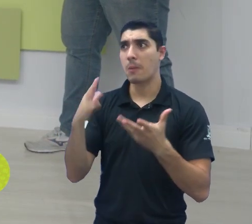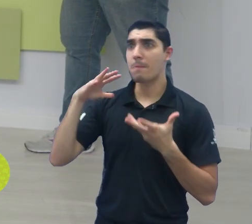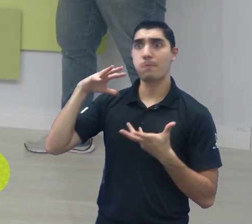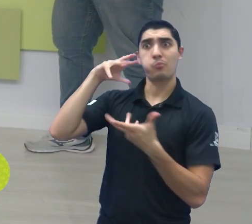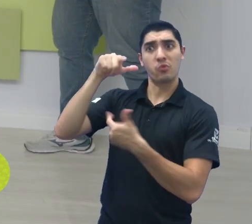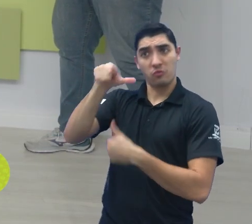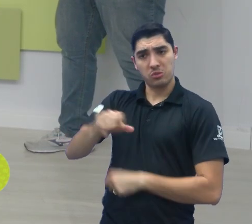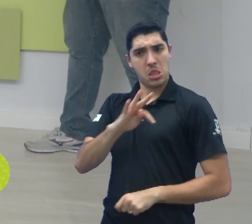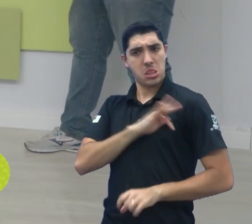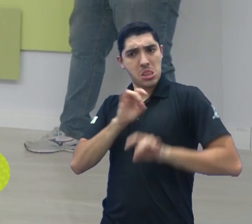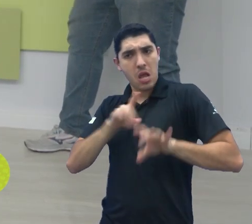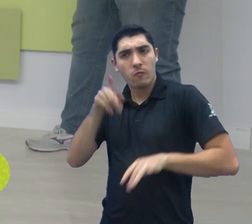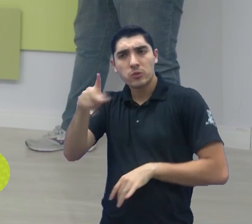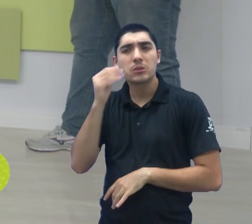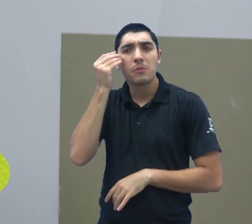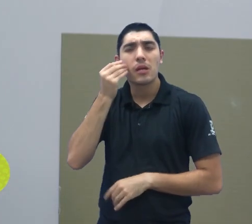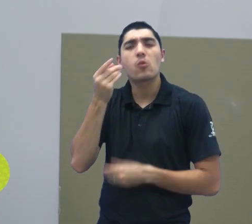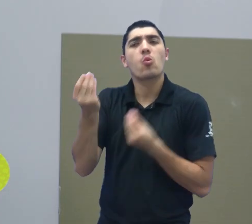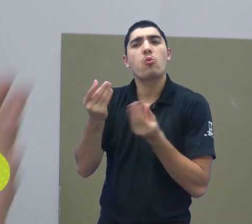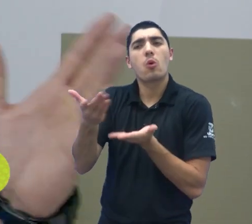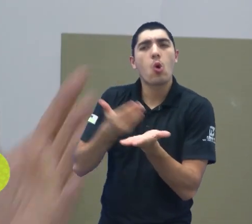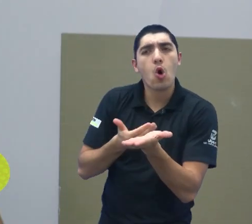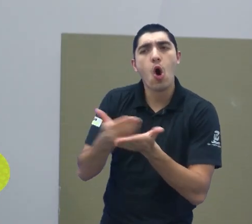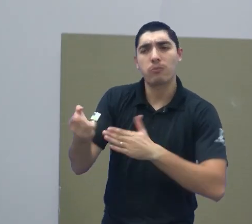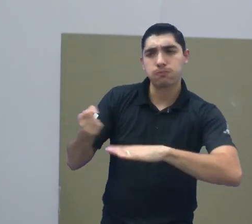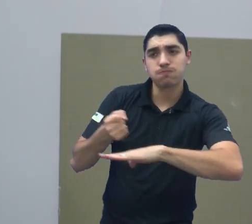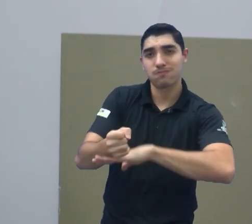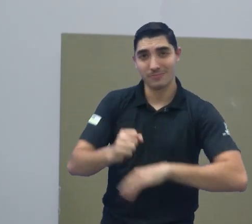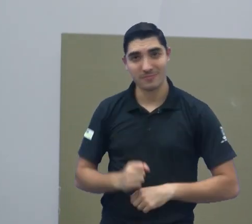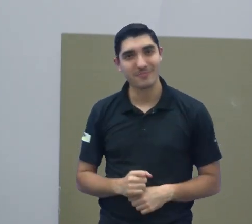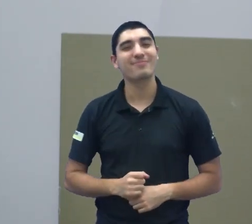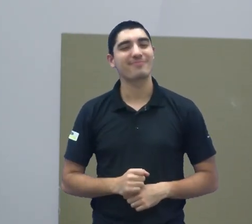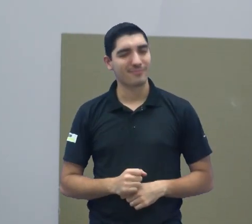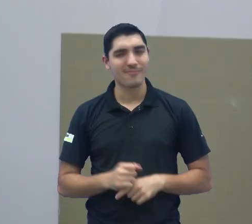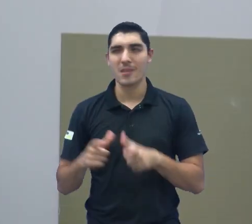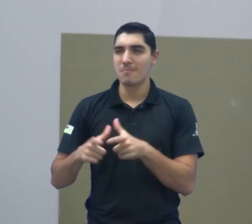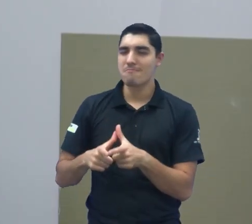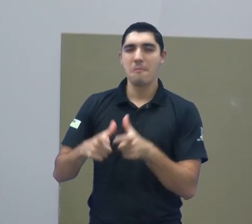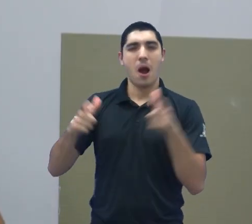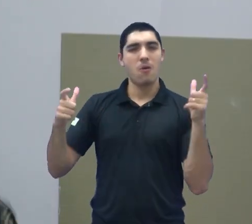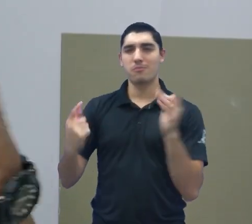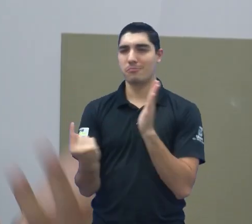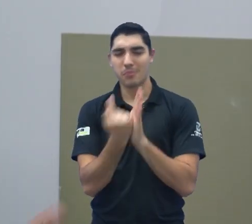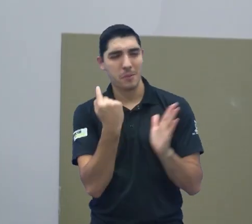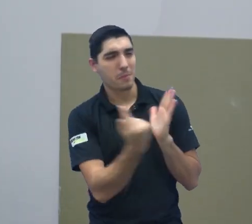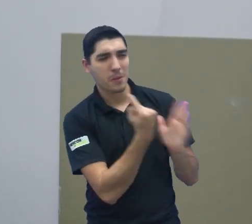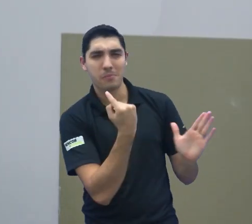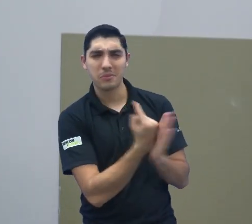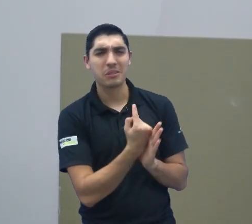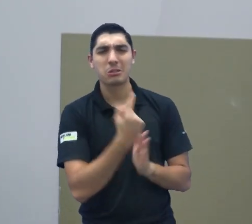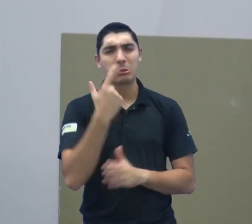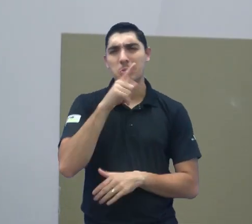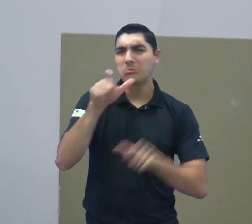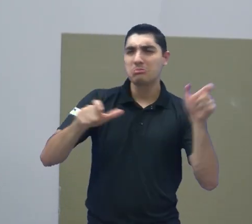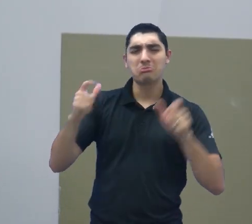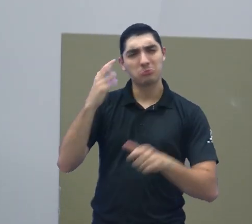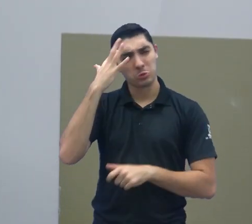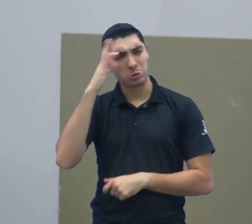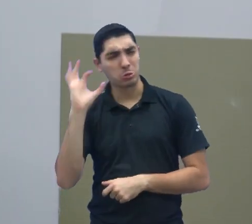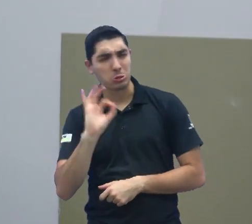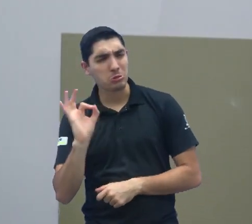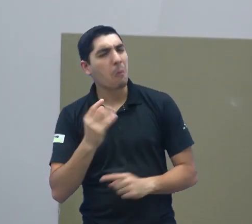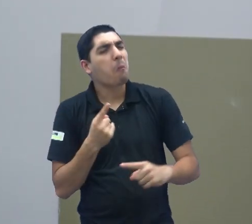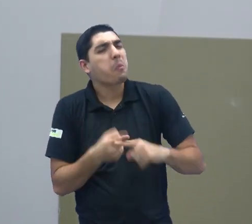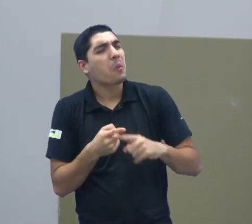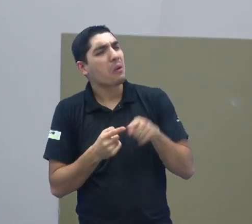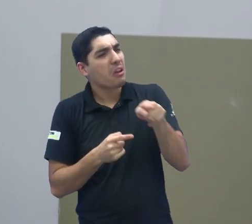história com a bocha paralímpica. É uma pergunta que todos me fazem, né? Todo mundo não entende por quê, porque eu não tenho, né, nenhuma ligação